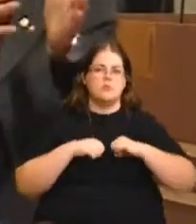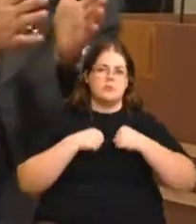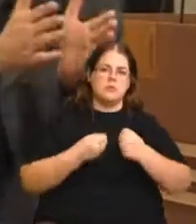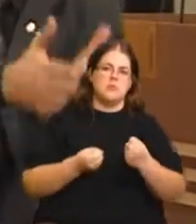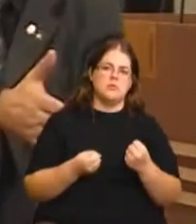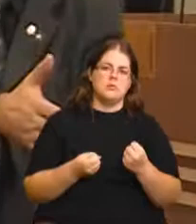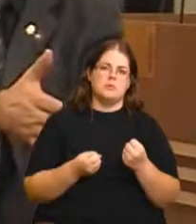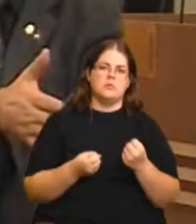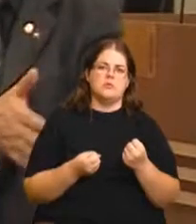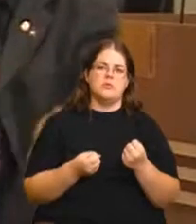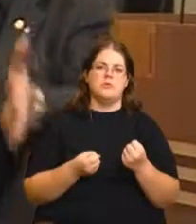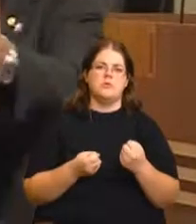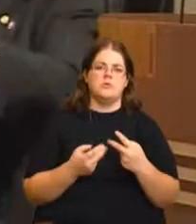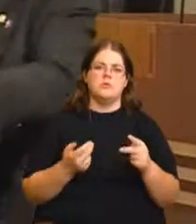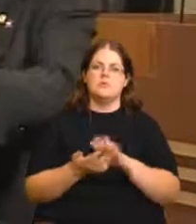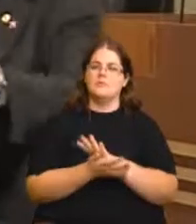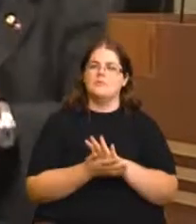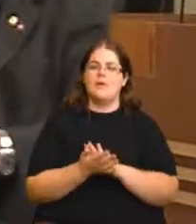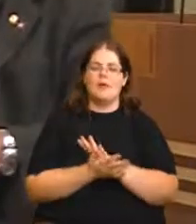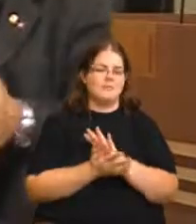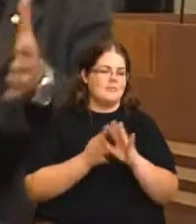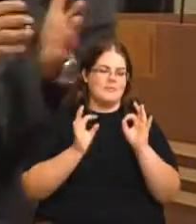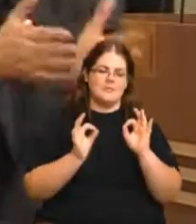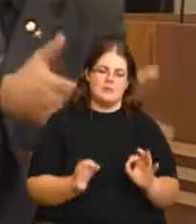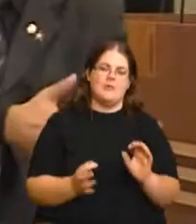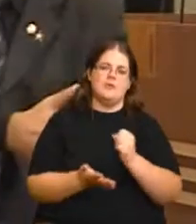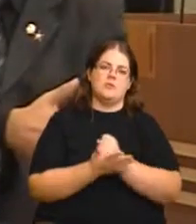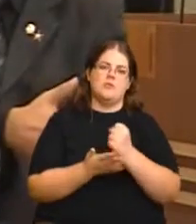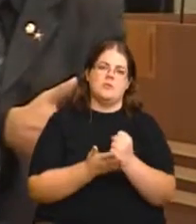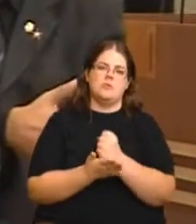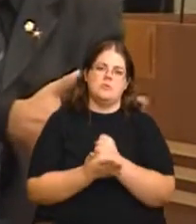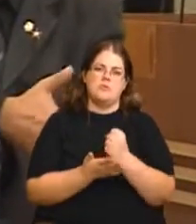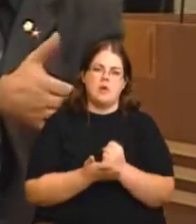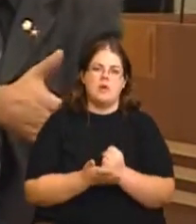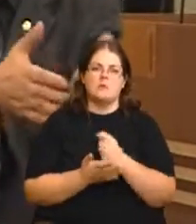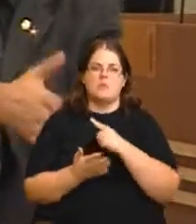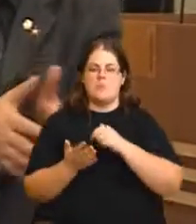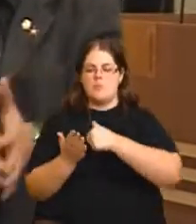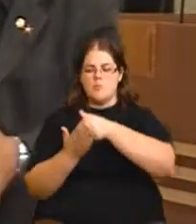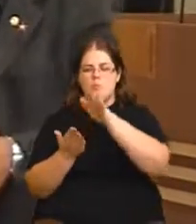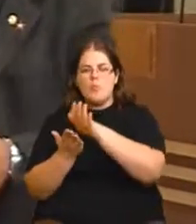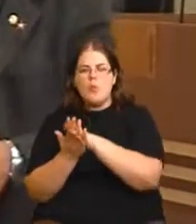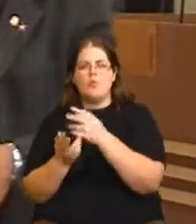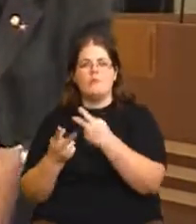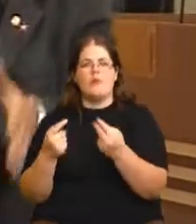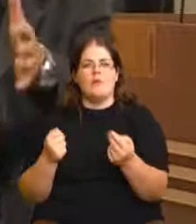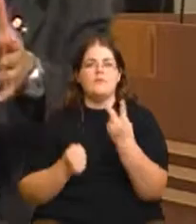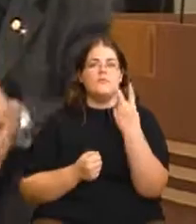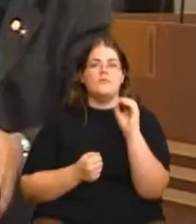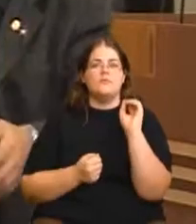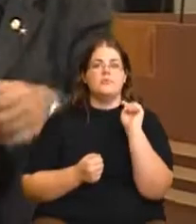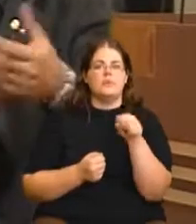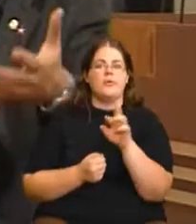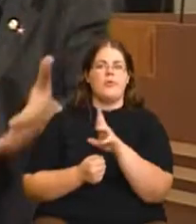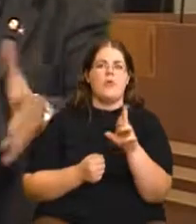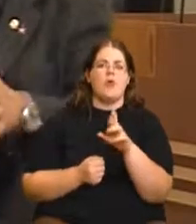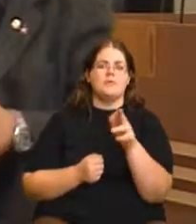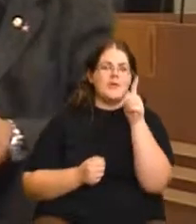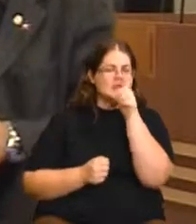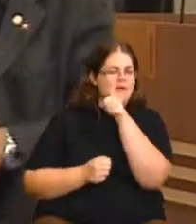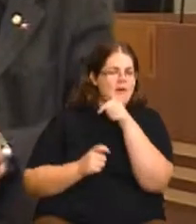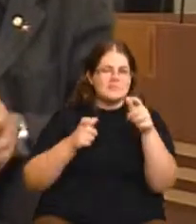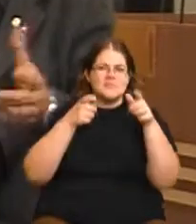não pagaram uma segurança que não cumpriu o contrato, e não foi descontado, tinha que ter multa, não descontaram. Gastaram 20 mil reais quase em